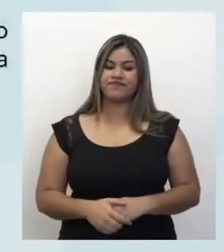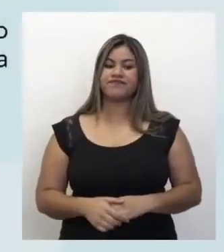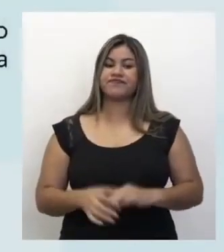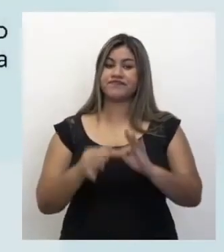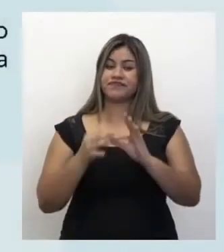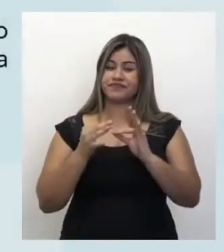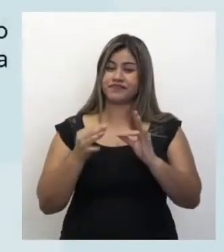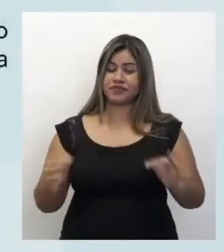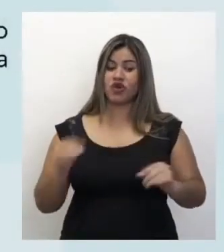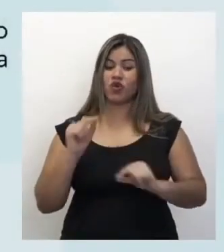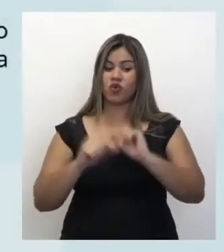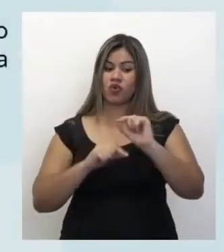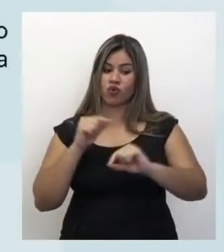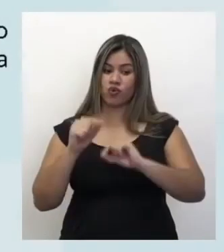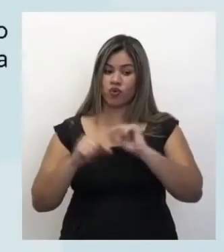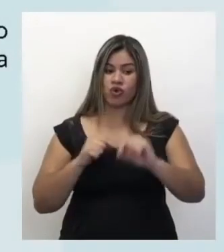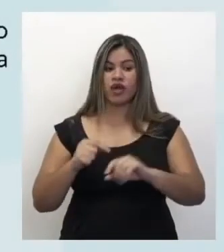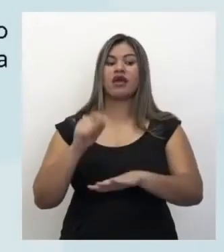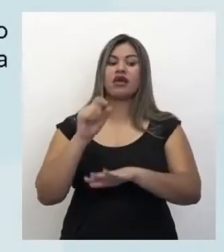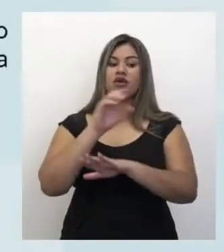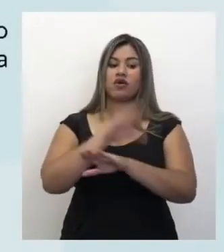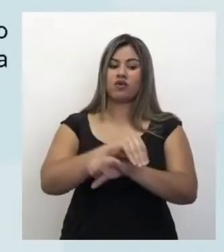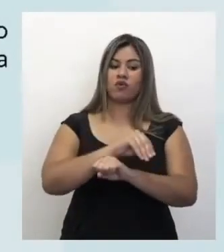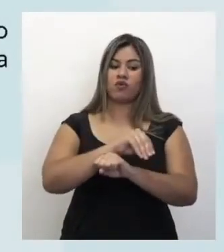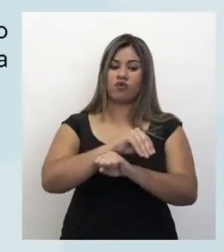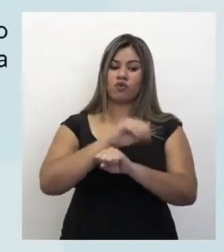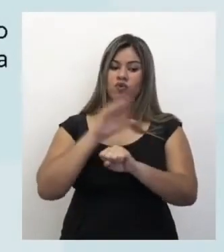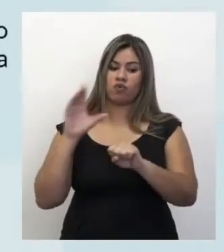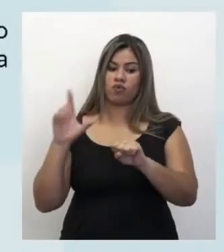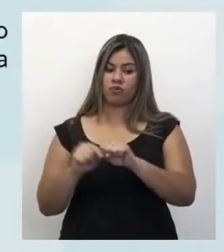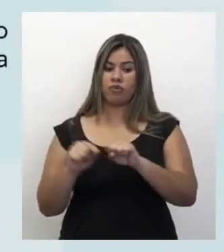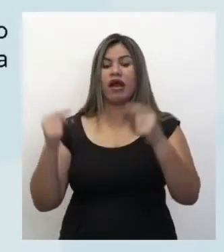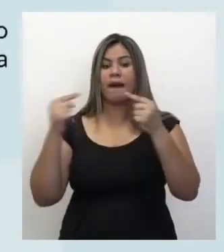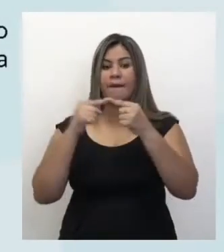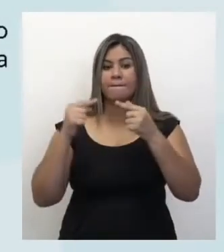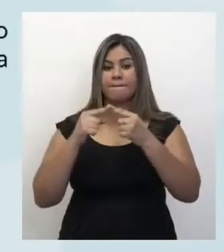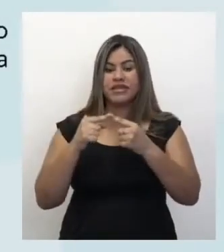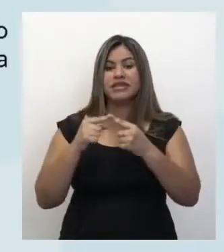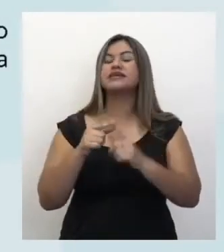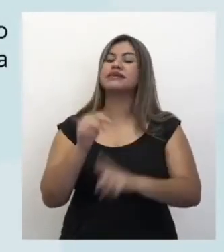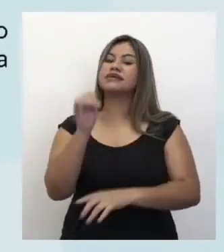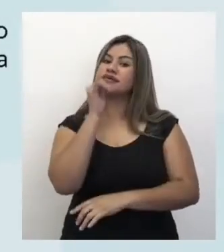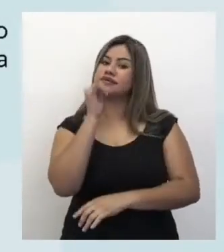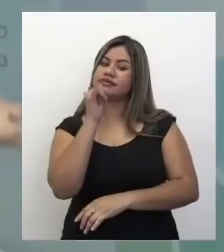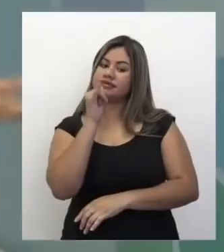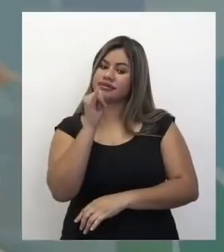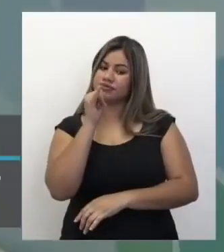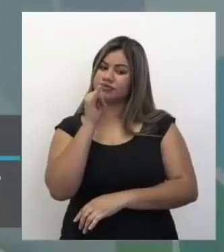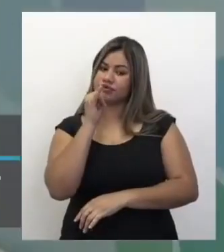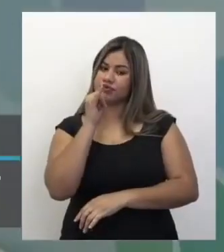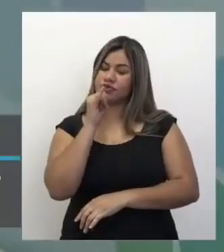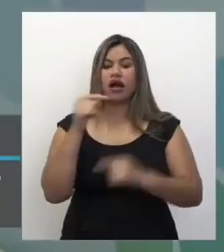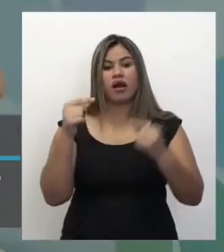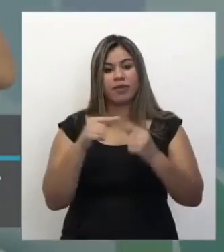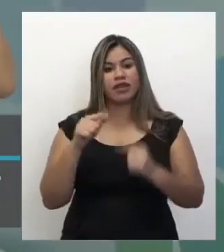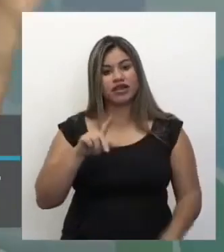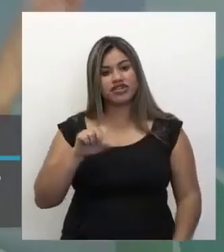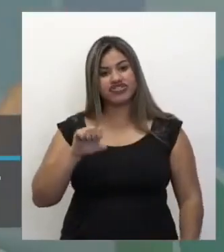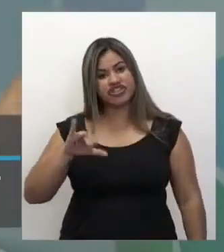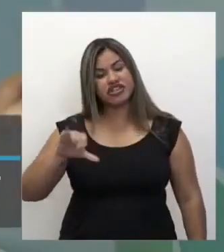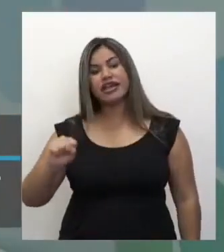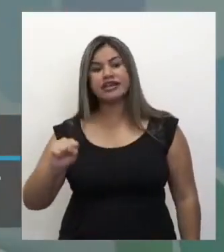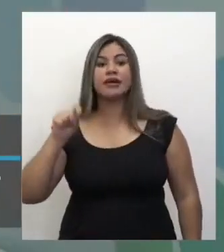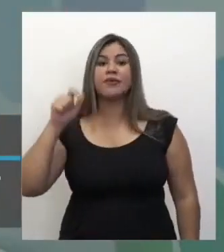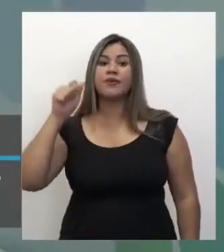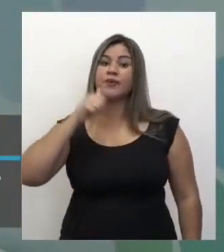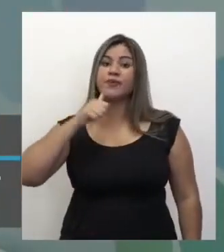Exemplificação é aquele no qual o argumentador recorre a exemplos para amparar sua tese. Foi o que a Geisa fez. Ela pegou